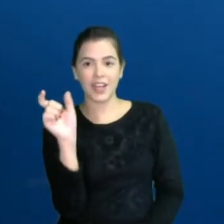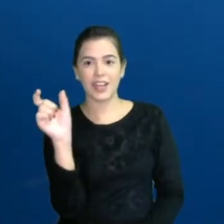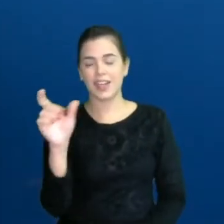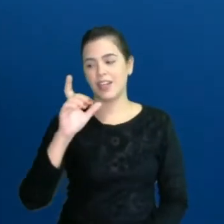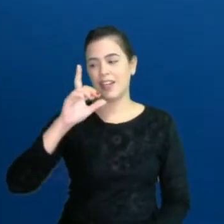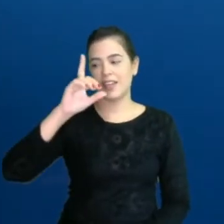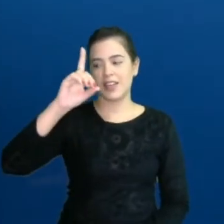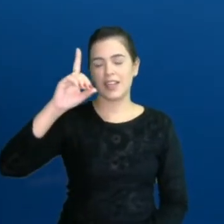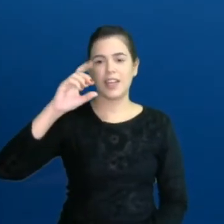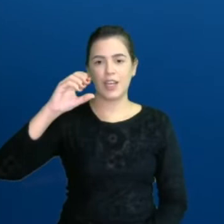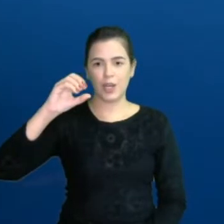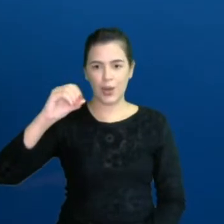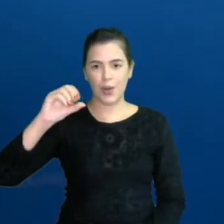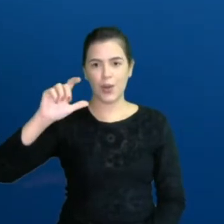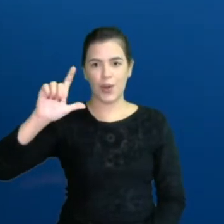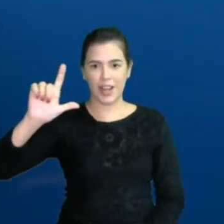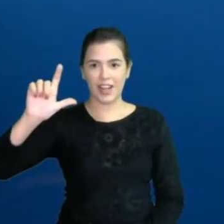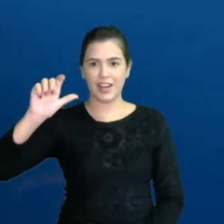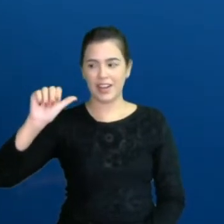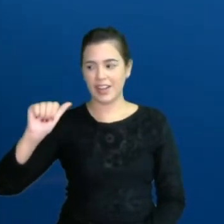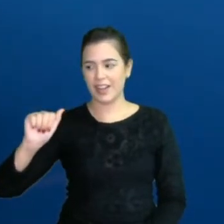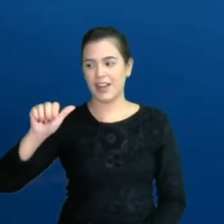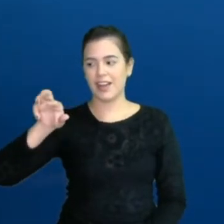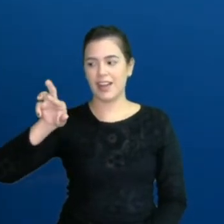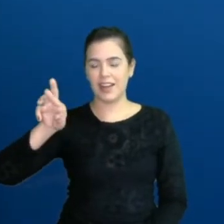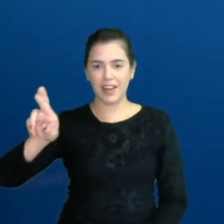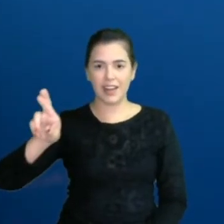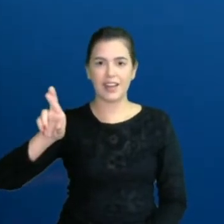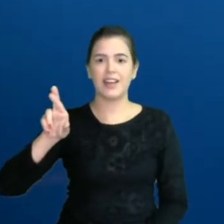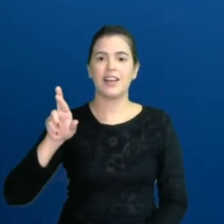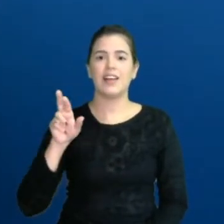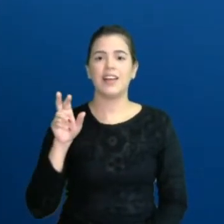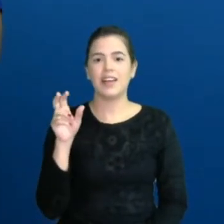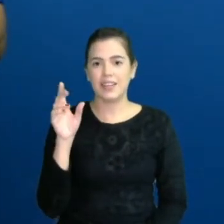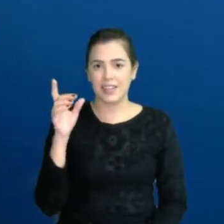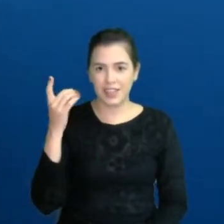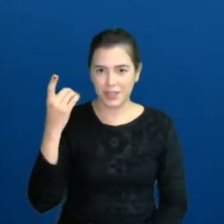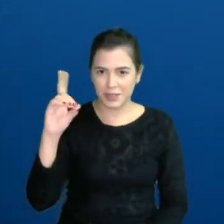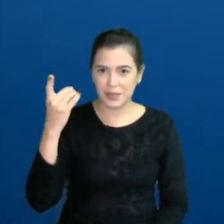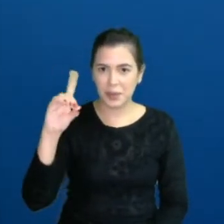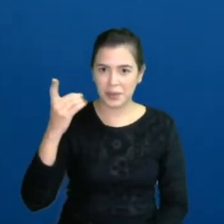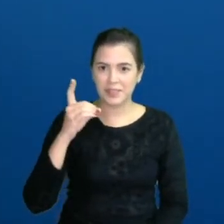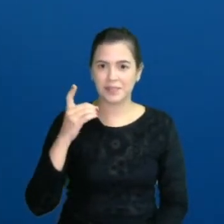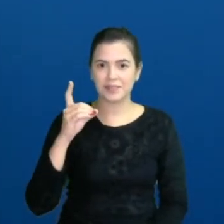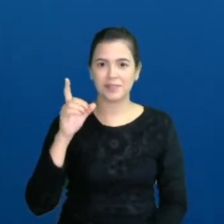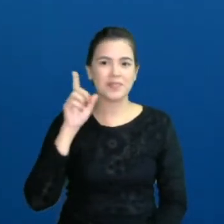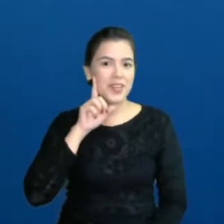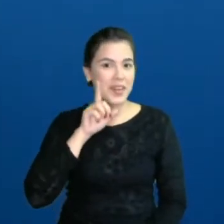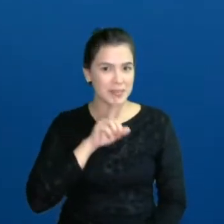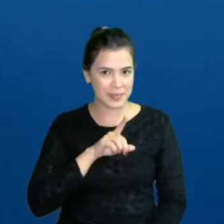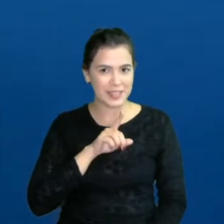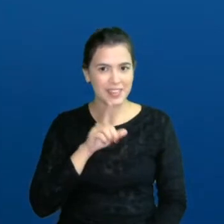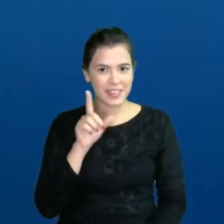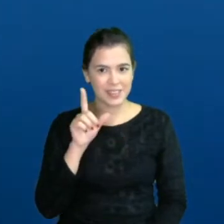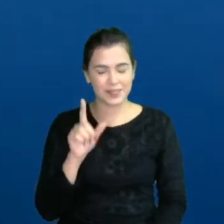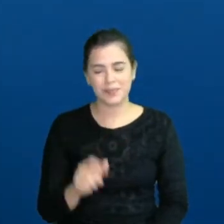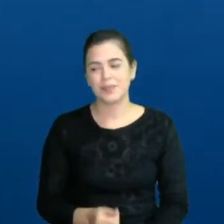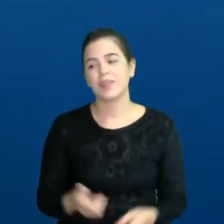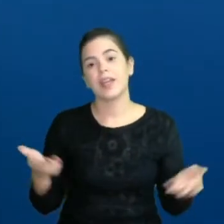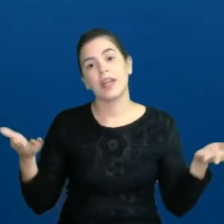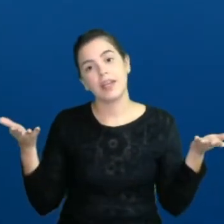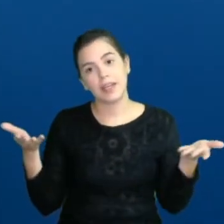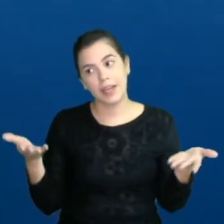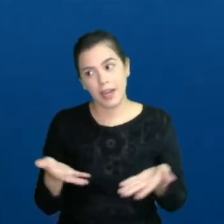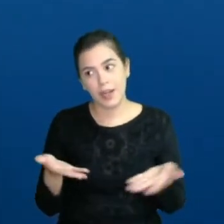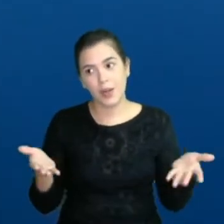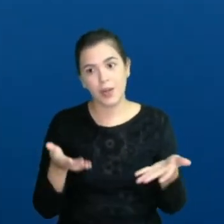Dó, L-A-R, Lar, dólar, que é a moeda americana. Então, a gente vai